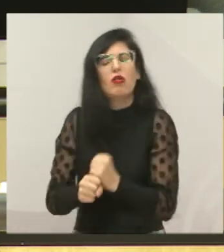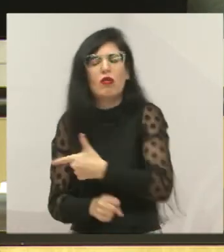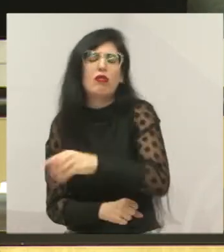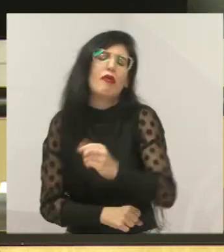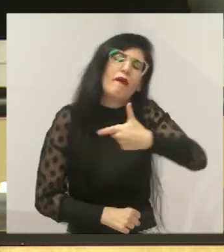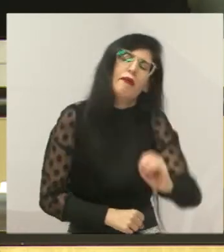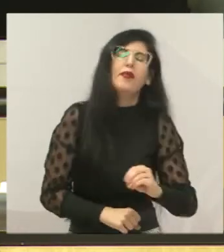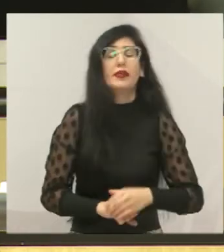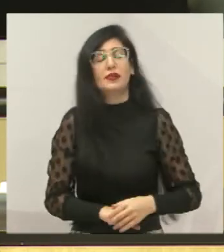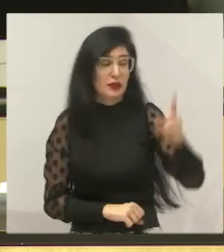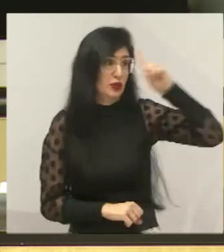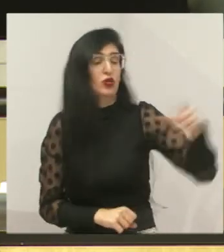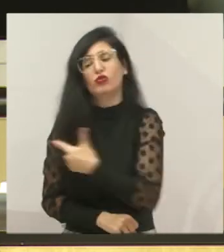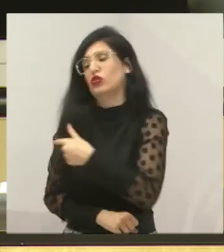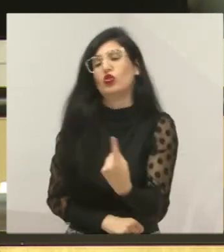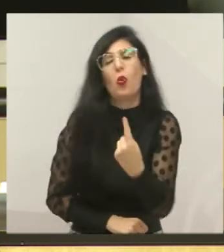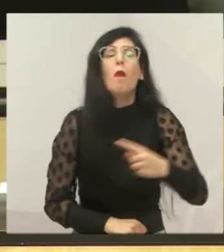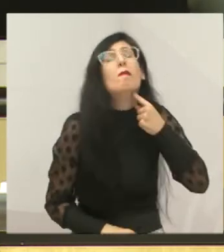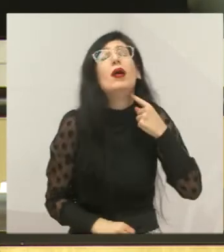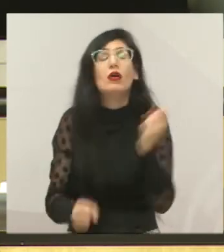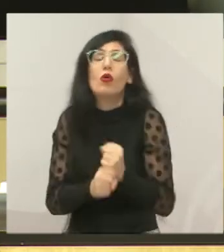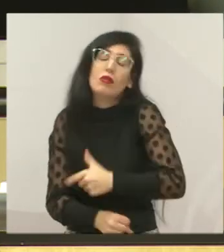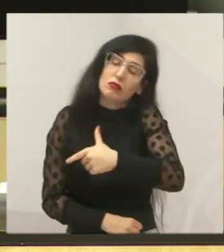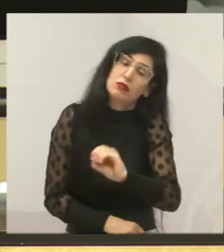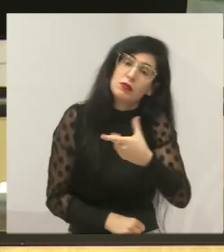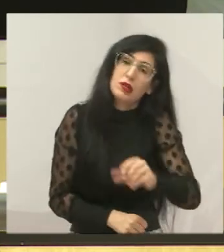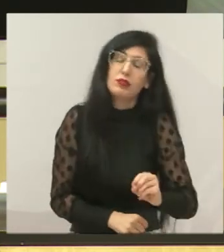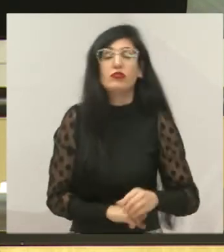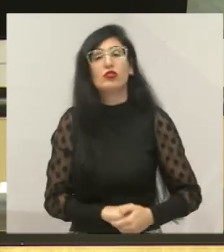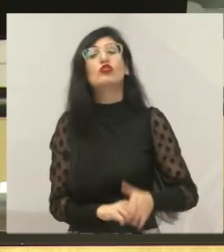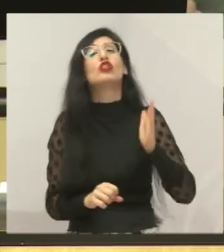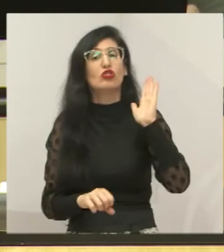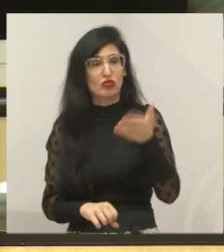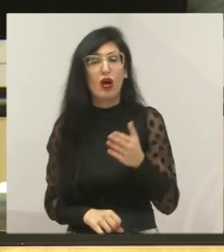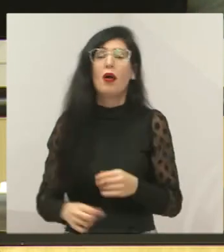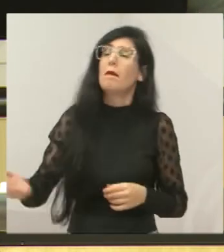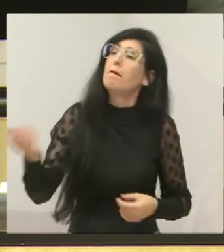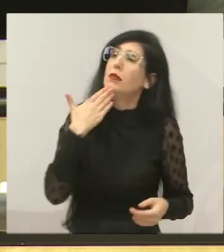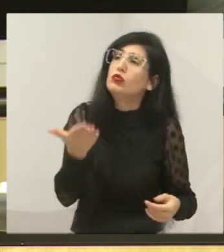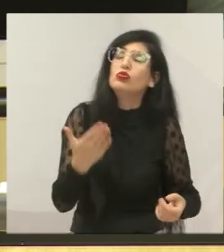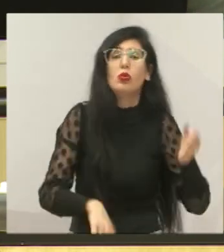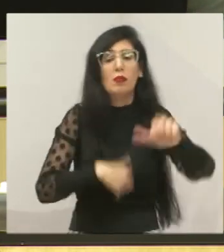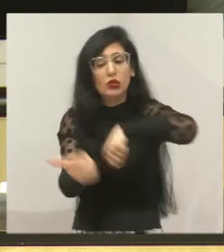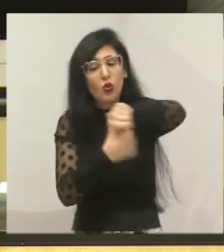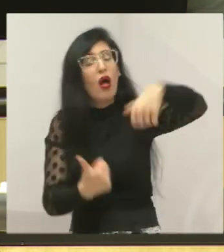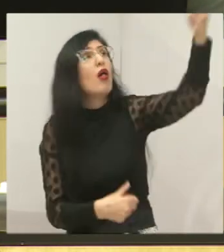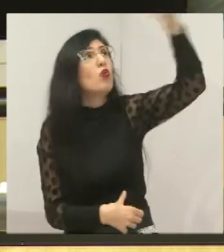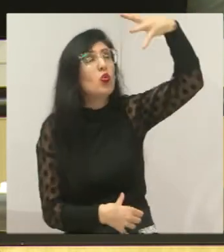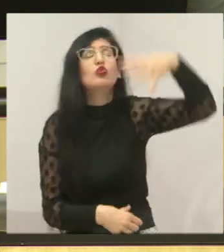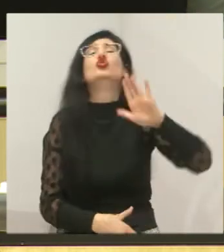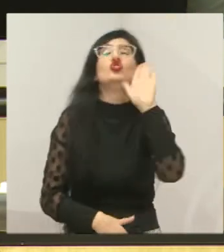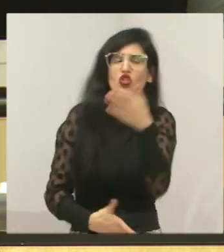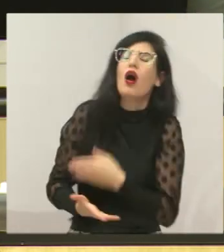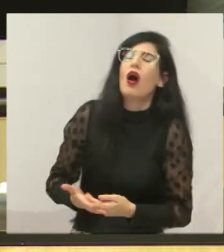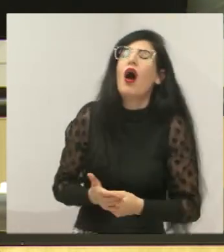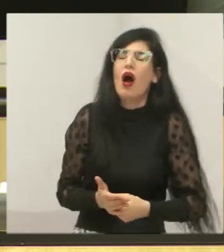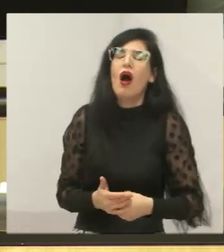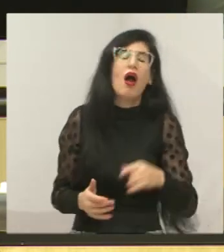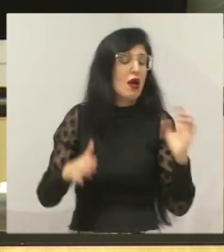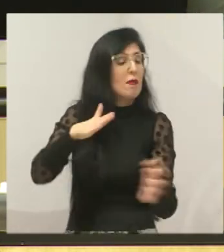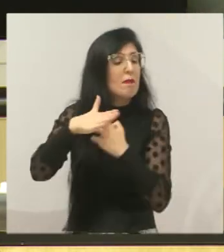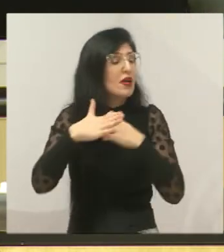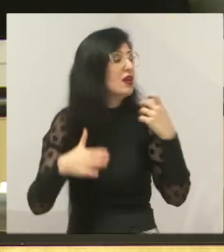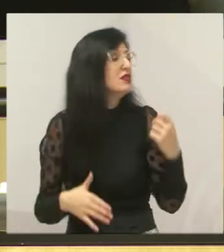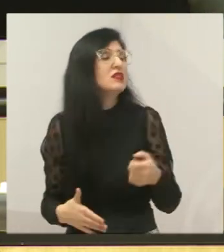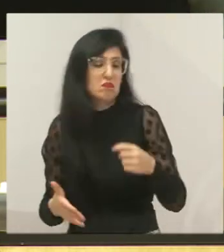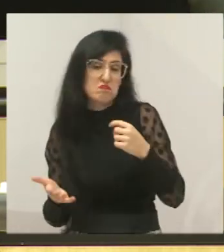000-332/2020, na data de 21 de maio de 2020, de que o referido serviço de troca de lâmpadas já se encontrava no cronograma da empresa, sendo que já